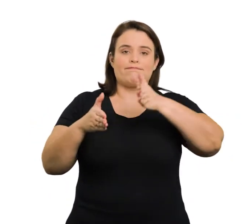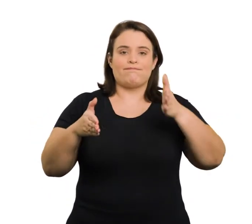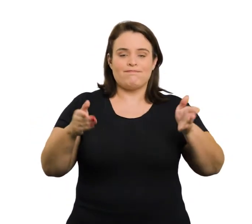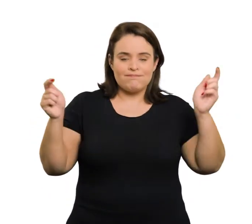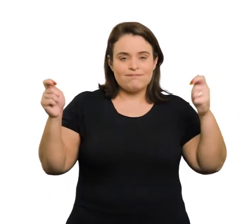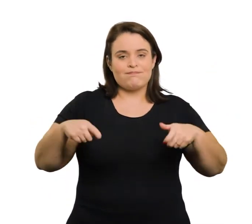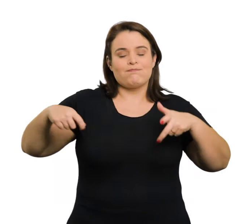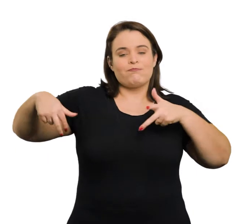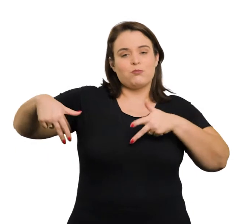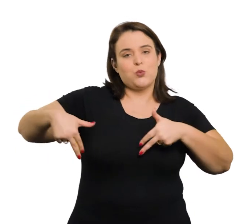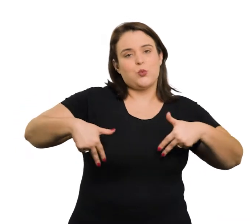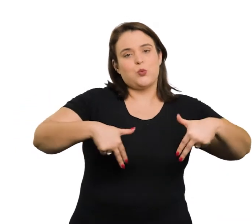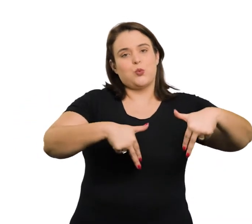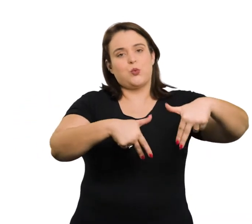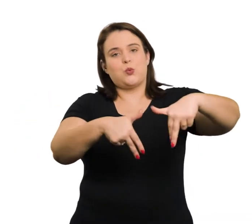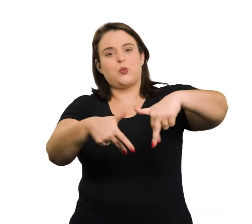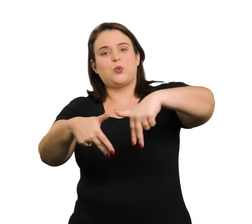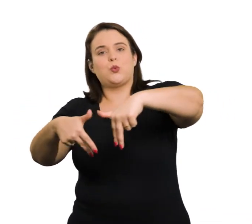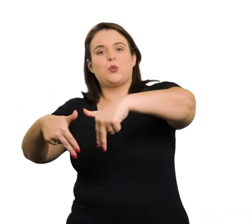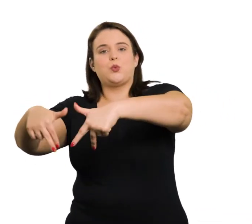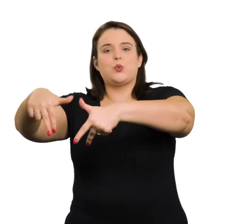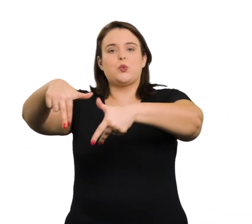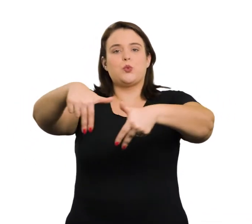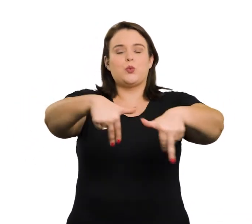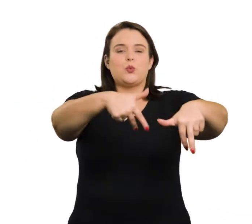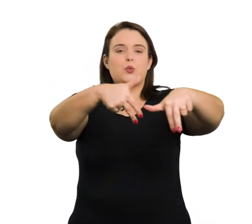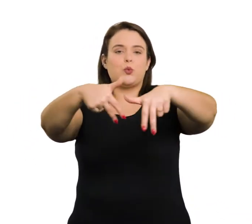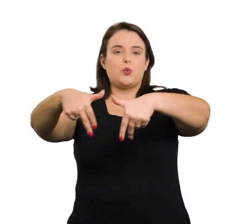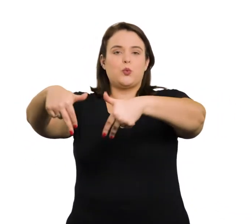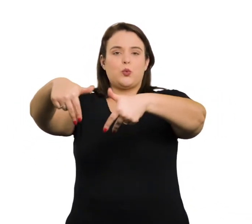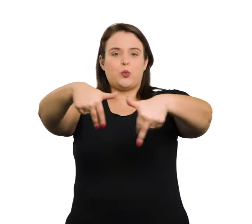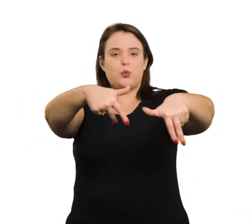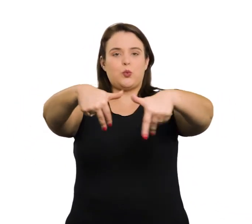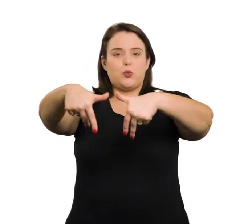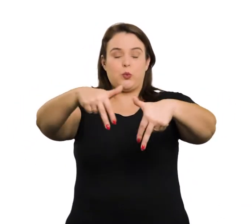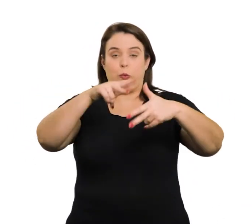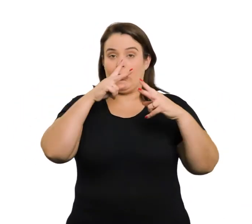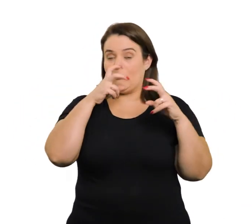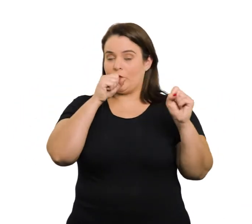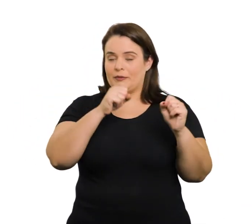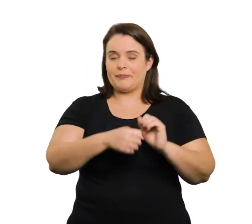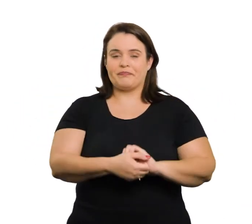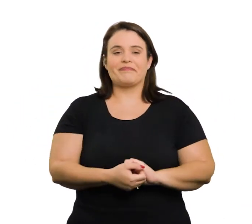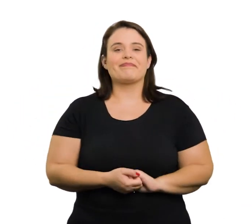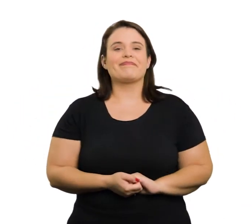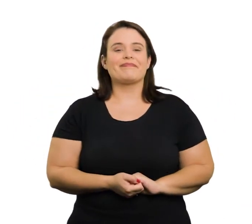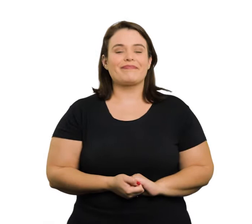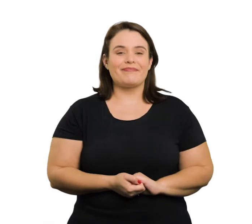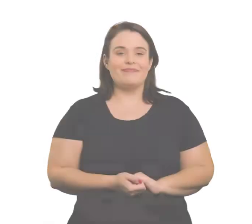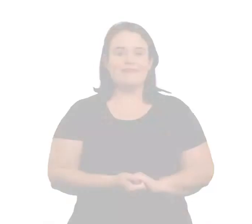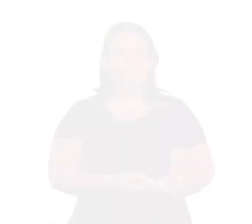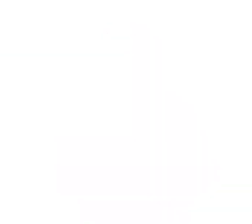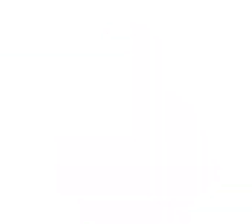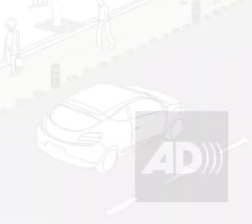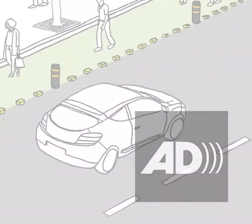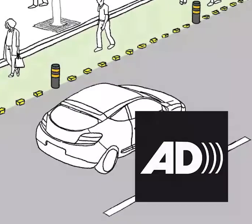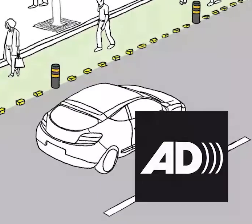para aumentar a capacidade de circulação de pedestres em áreas de intenso trânsito de